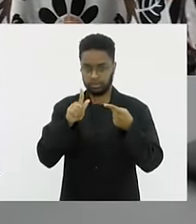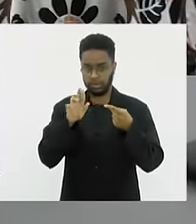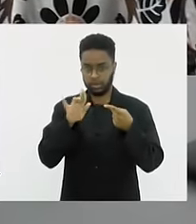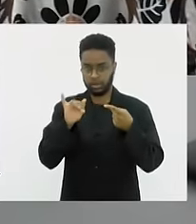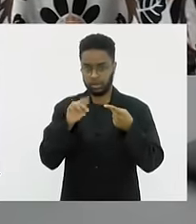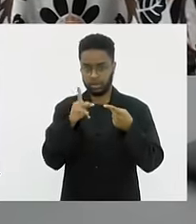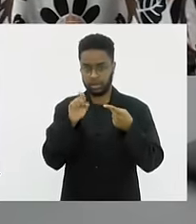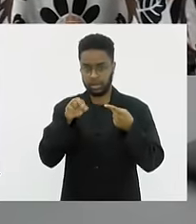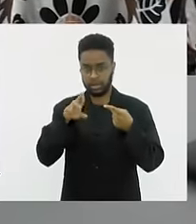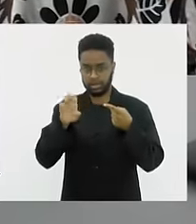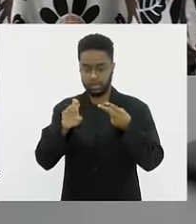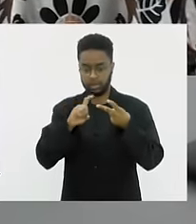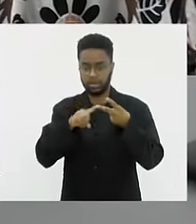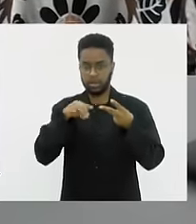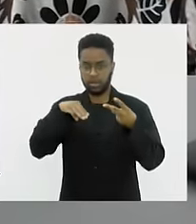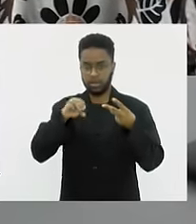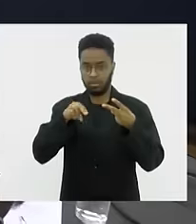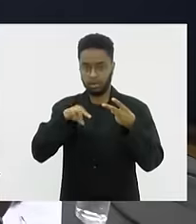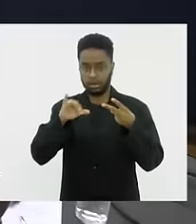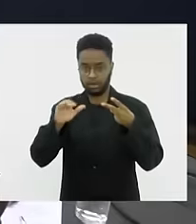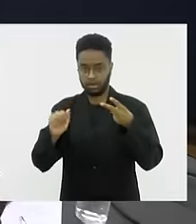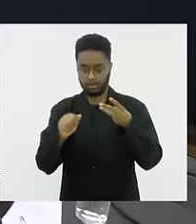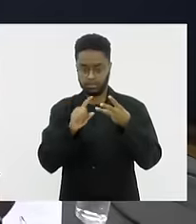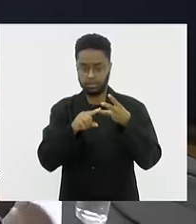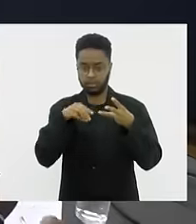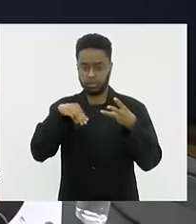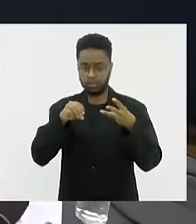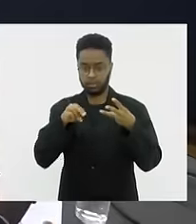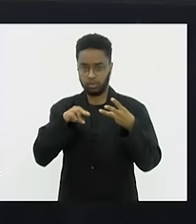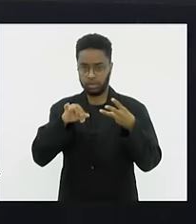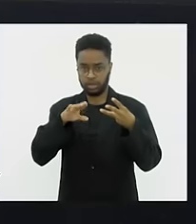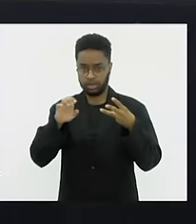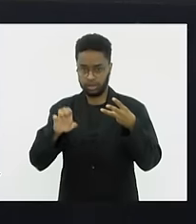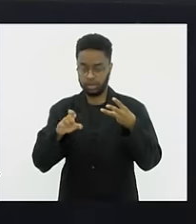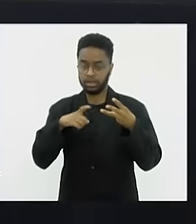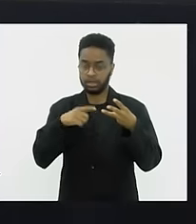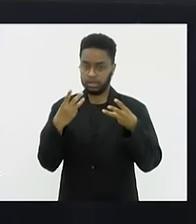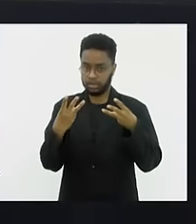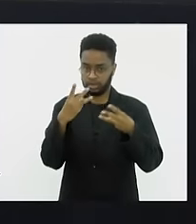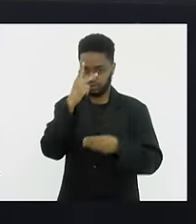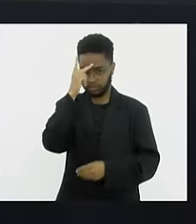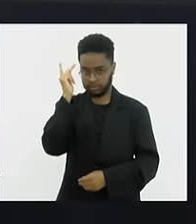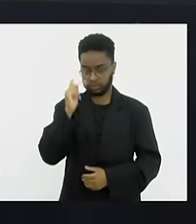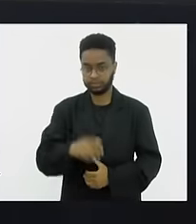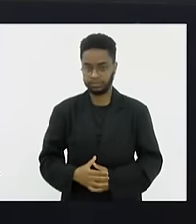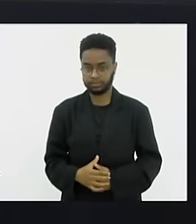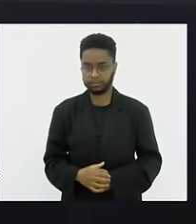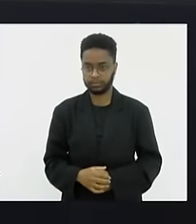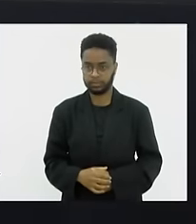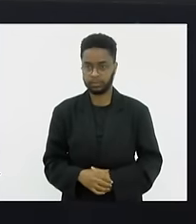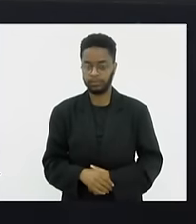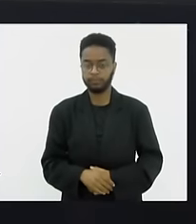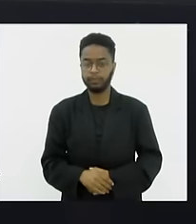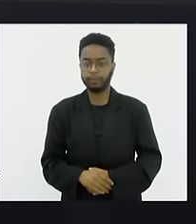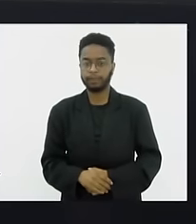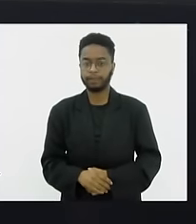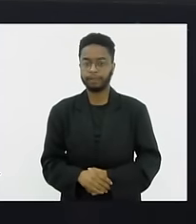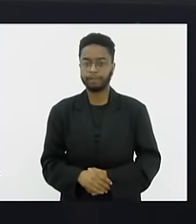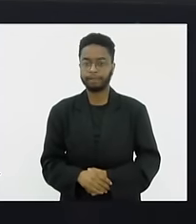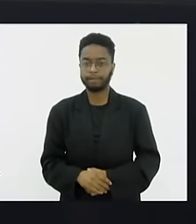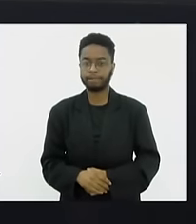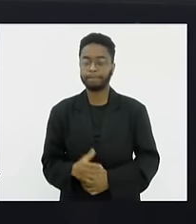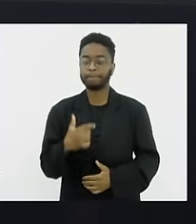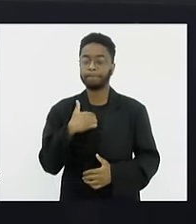Guilherme, Mônica e Monique. São os três fiscais. Os três fiscais, então, e a representação da Rebocar. Presidente. Deputado, se me permite,